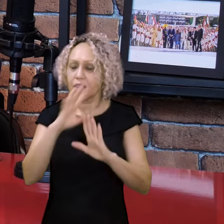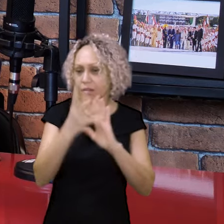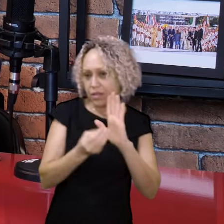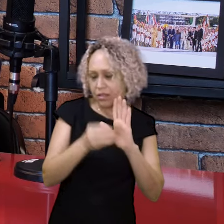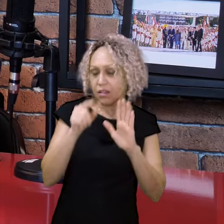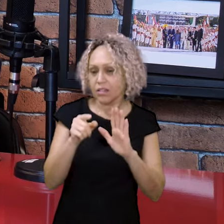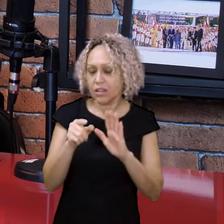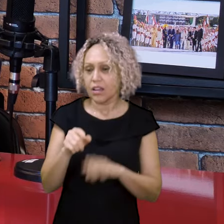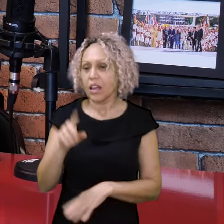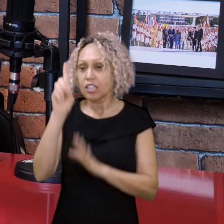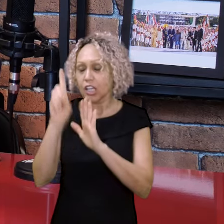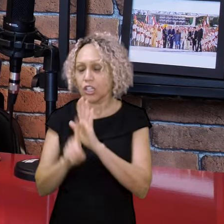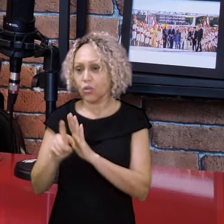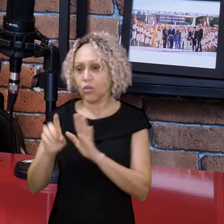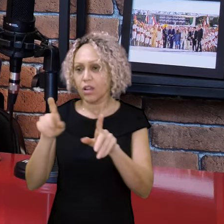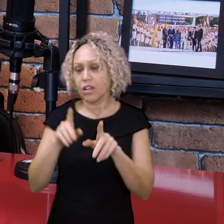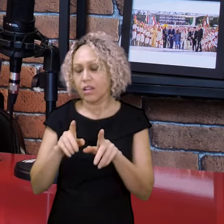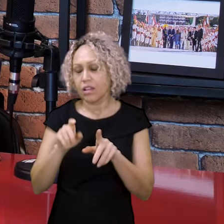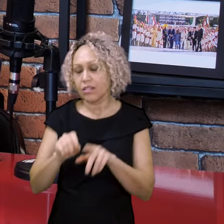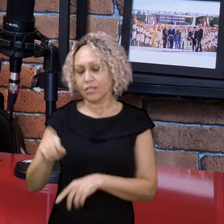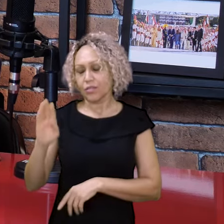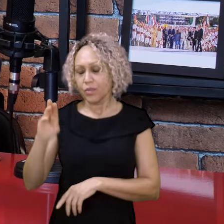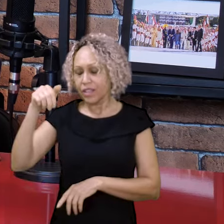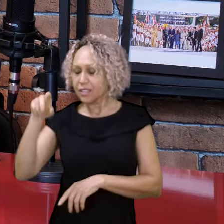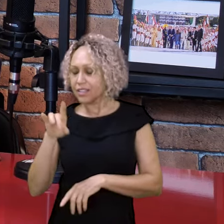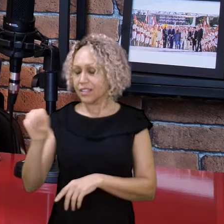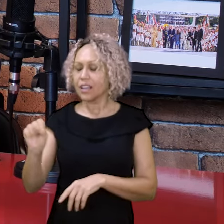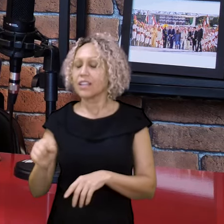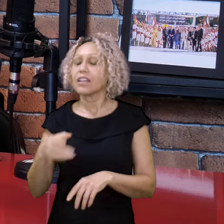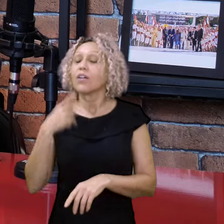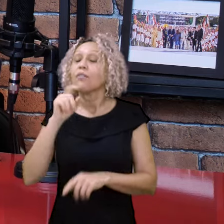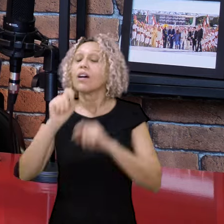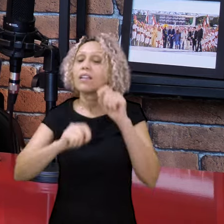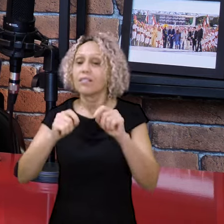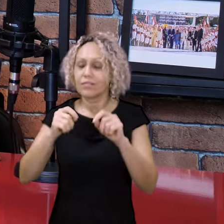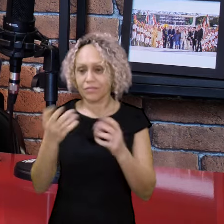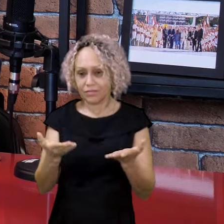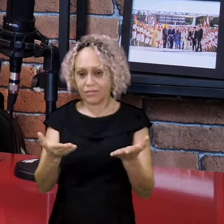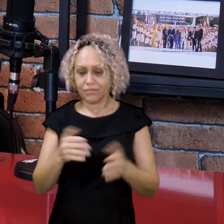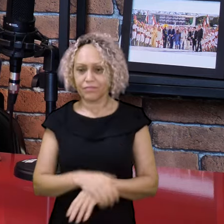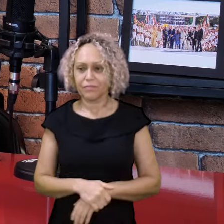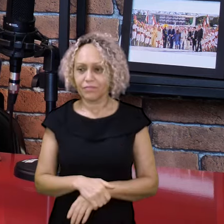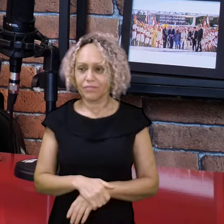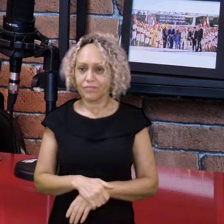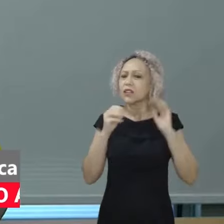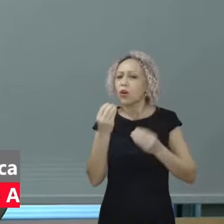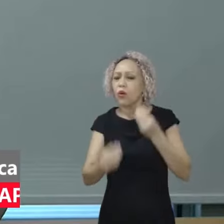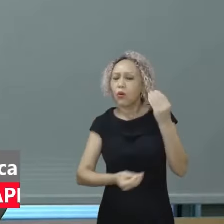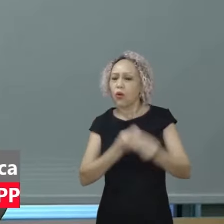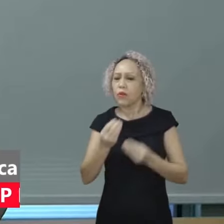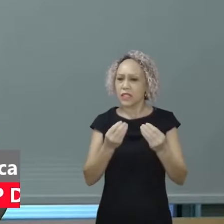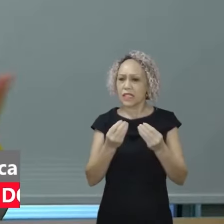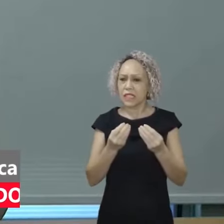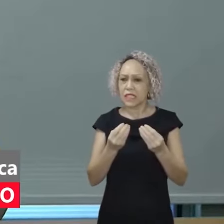A diretora socioambiental do BNDES, Tereza Campelo, falou sobre a iniciativa ao jornal PT Brasil dessa sexta. Quando a